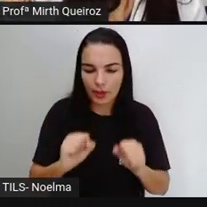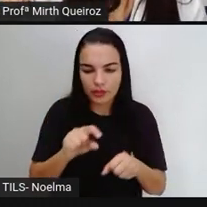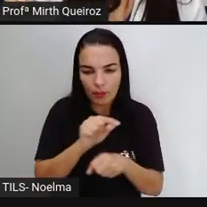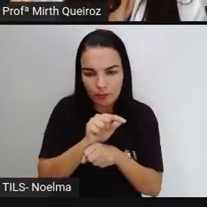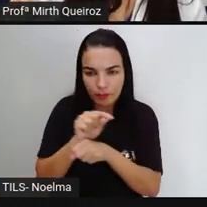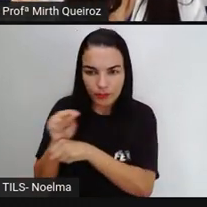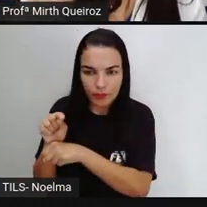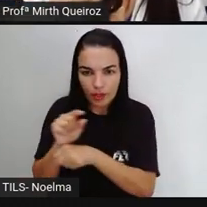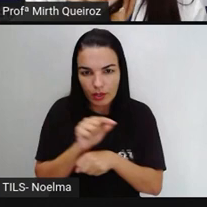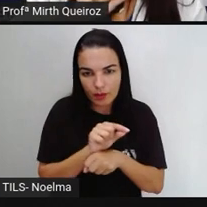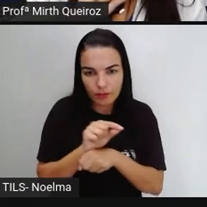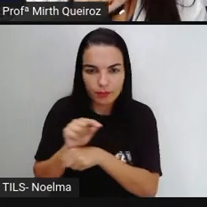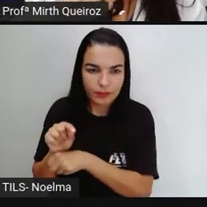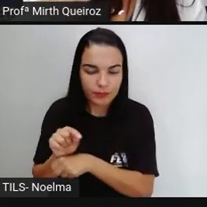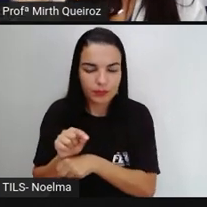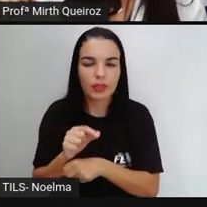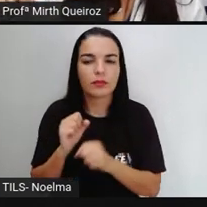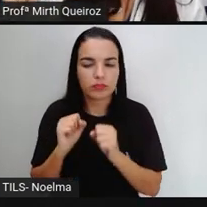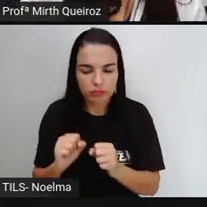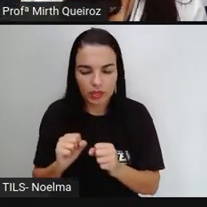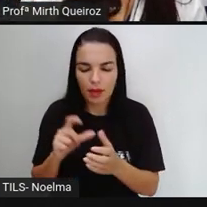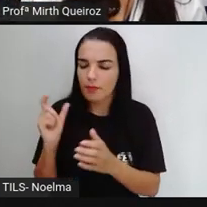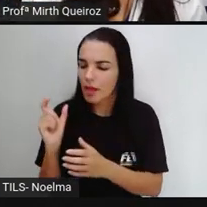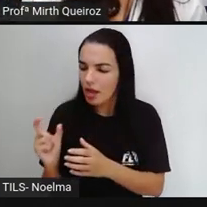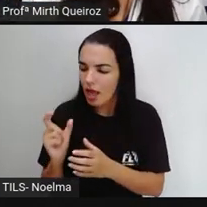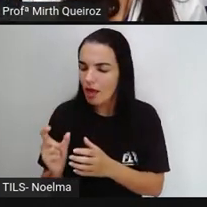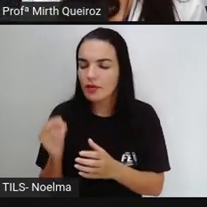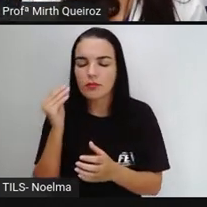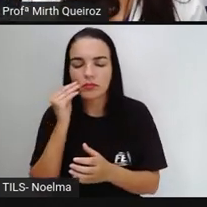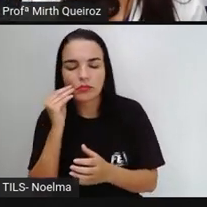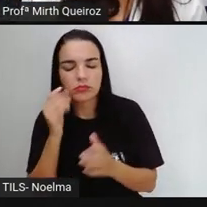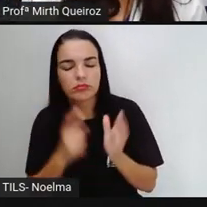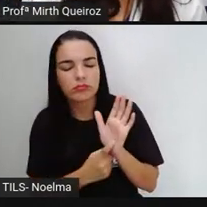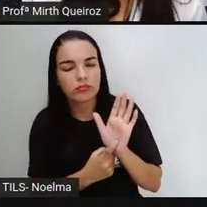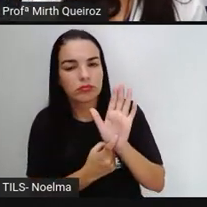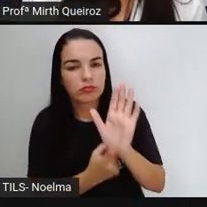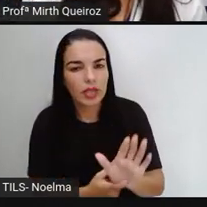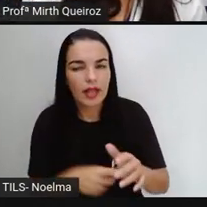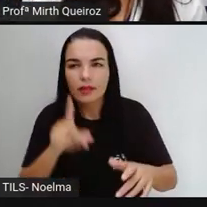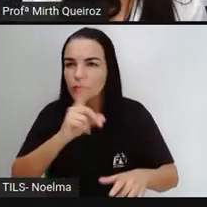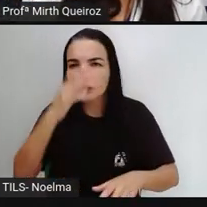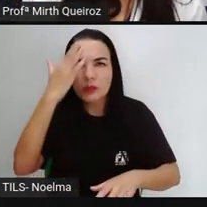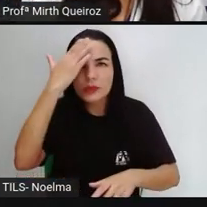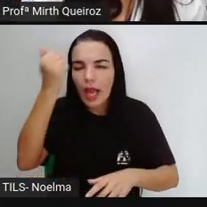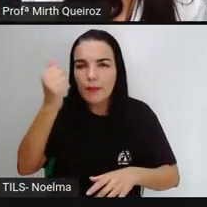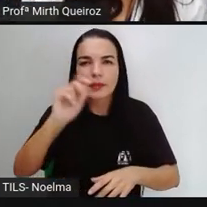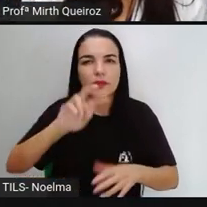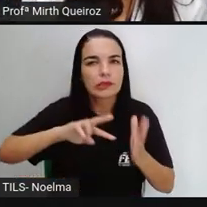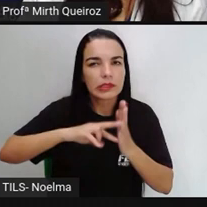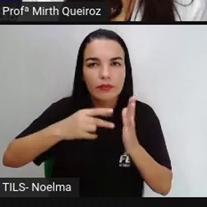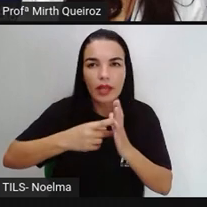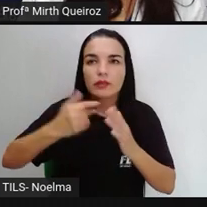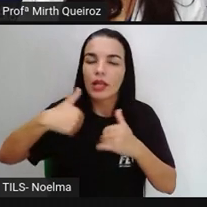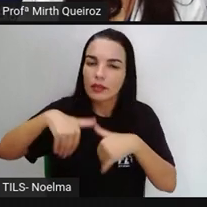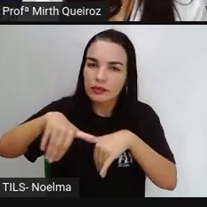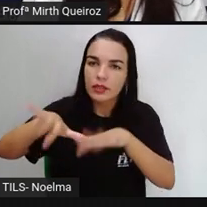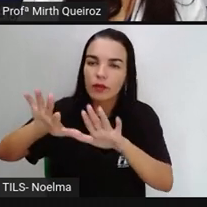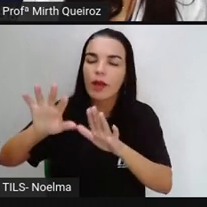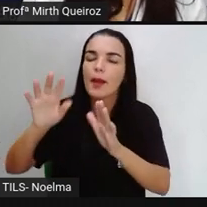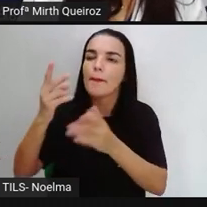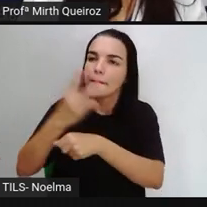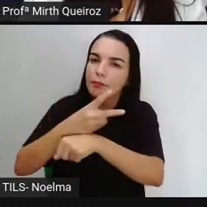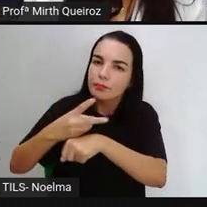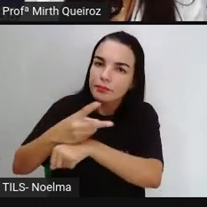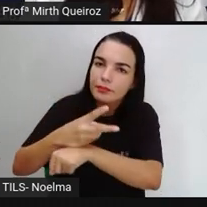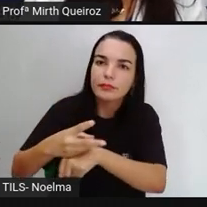a palavra, né? Faça um tracinho lá embaixo dessa palavra que você não entendeu. Caso seja um texto, né? Se for o